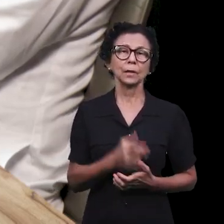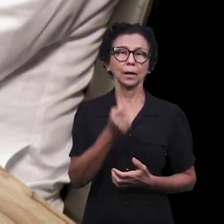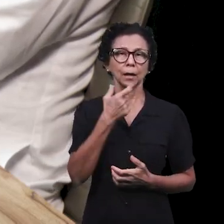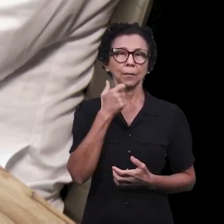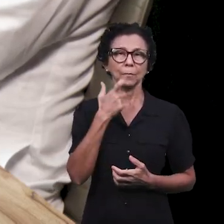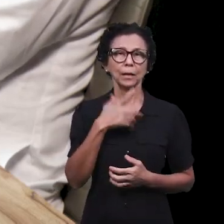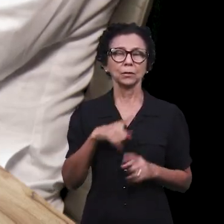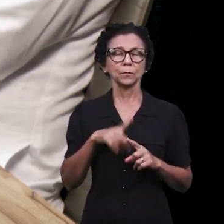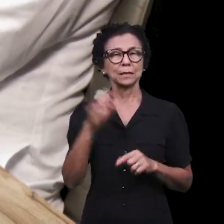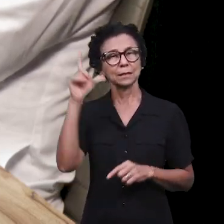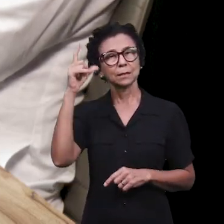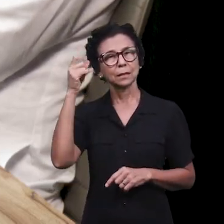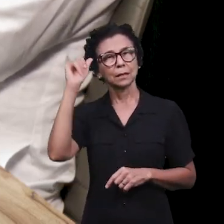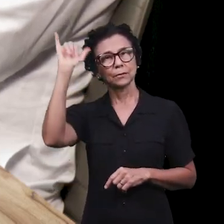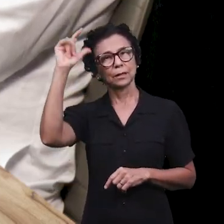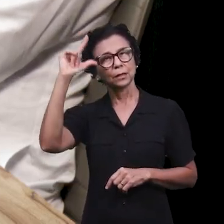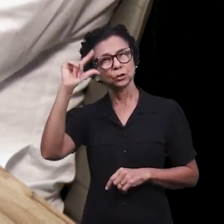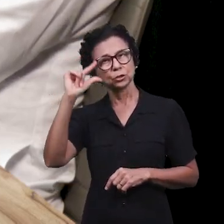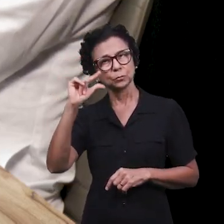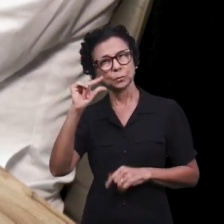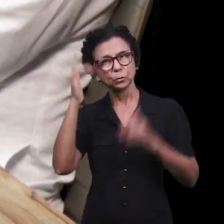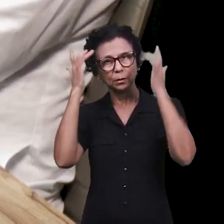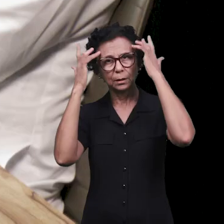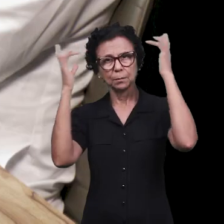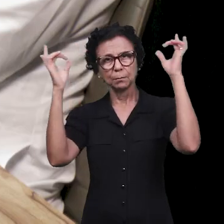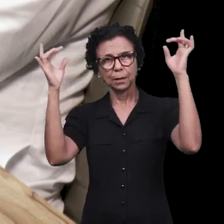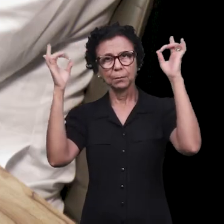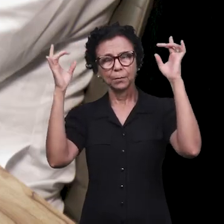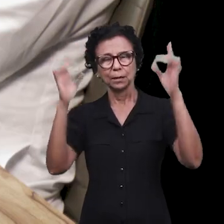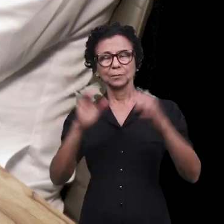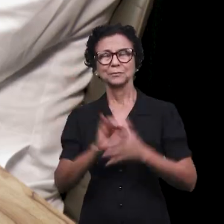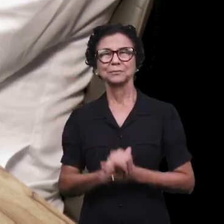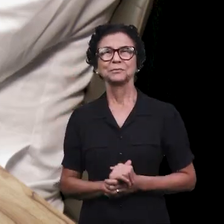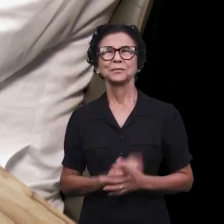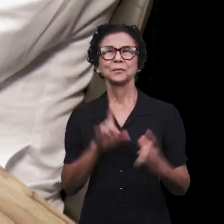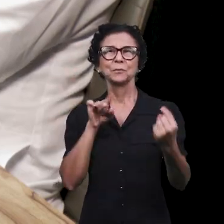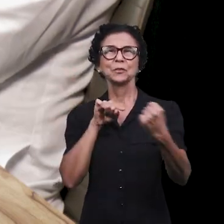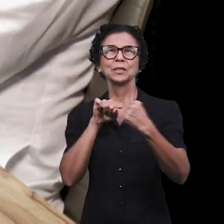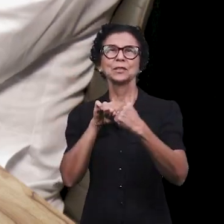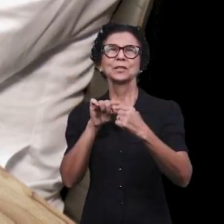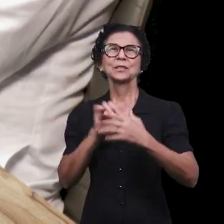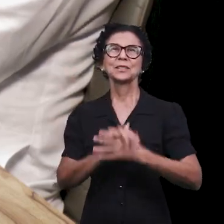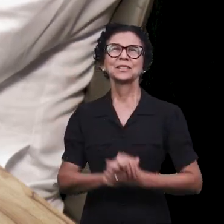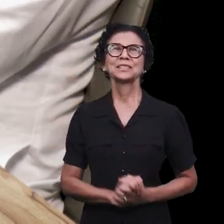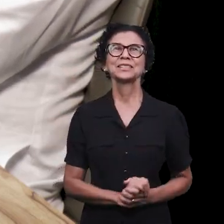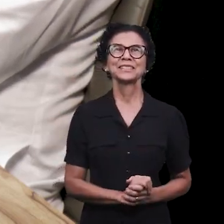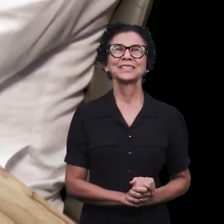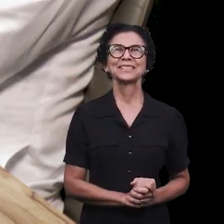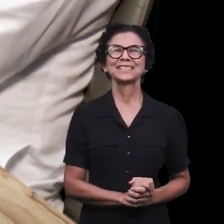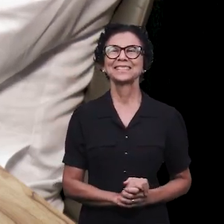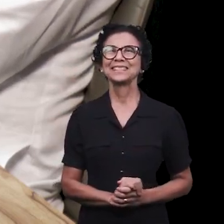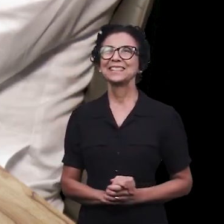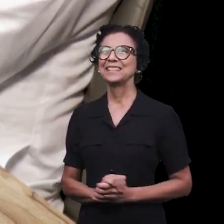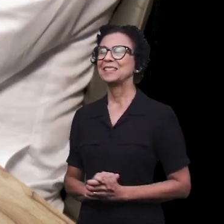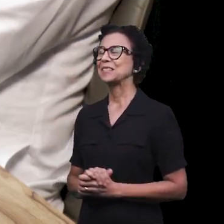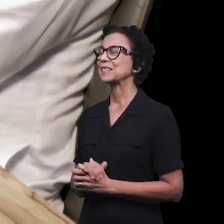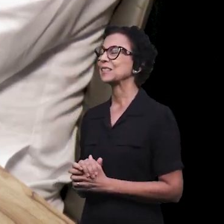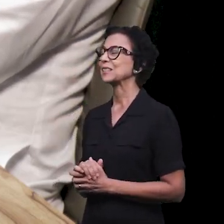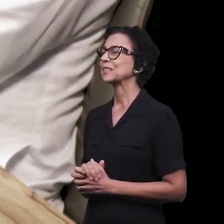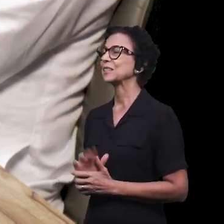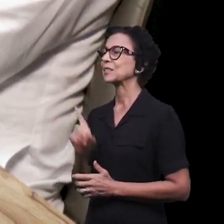nosso papel, esse é o nosso objetivo. Muito bem. Tem mais alguma coisa, doutor, que queira falar para a gente terminar